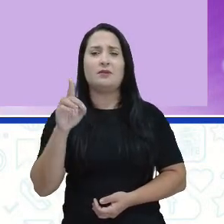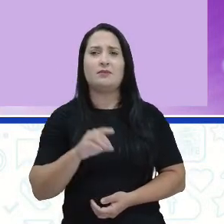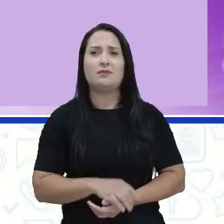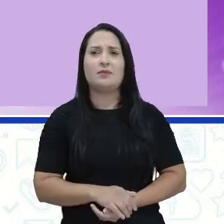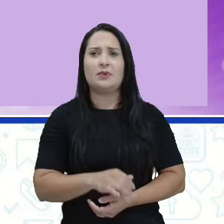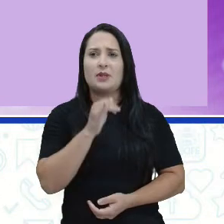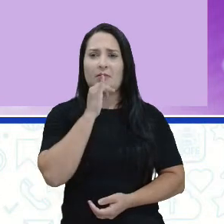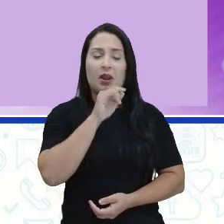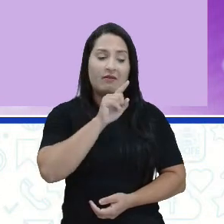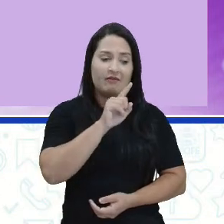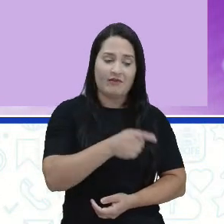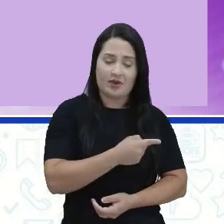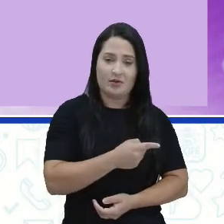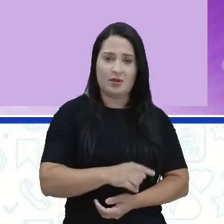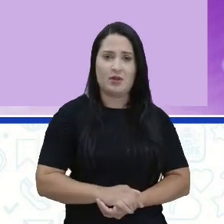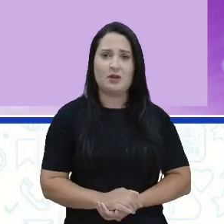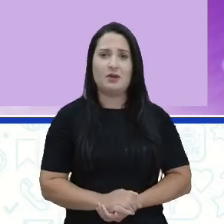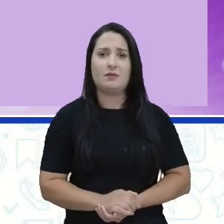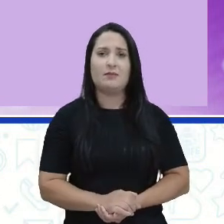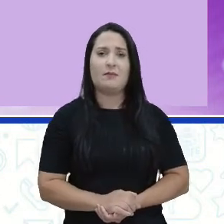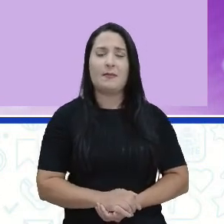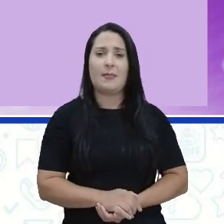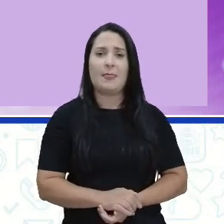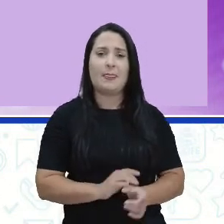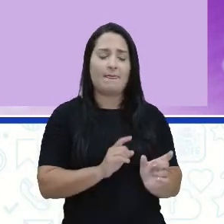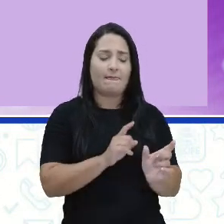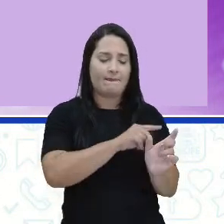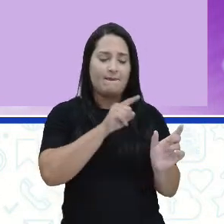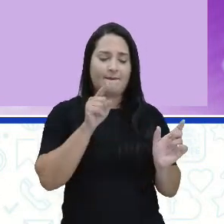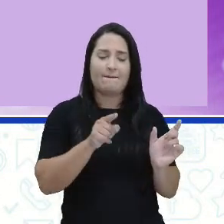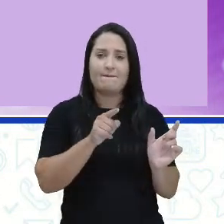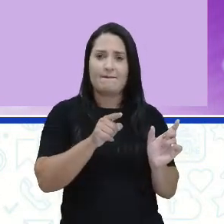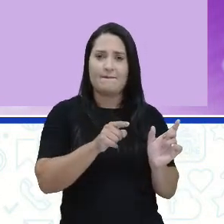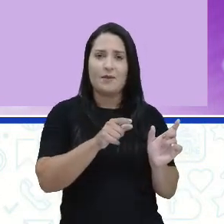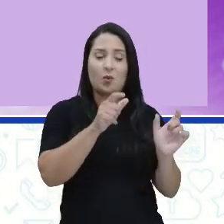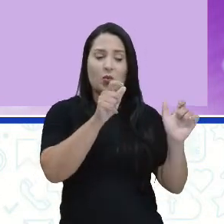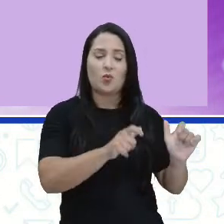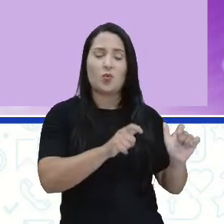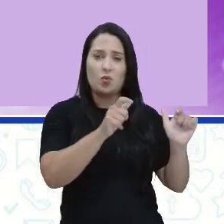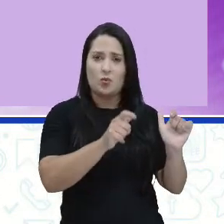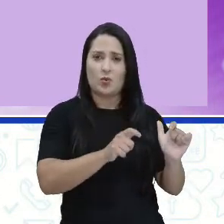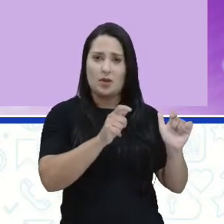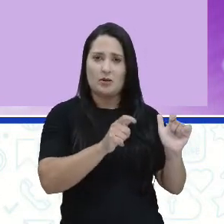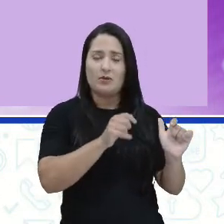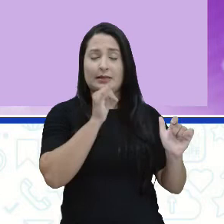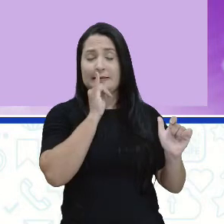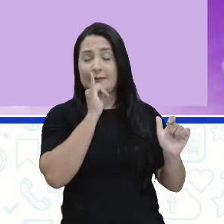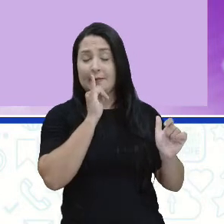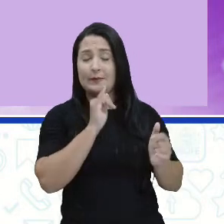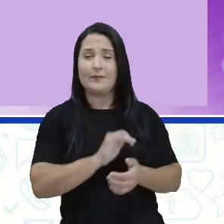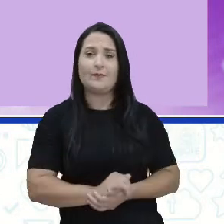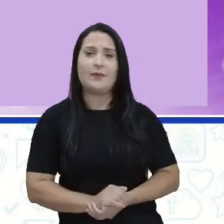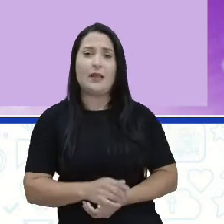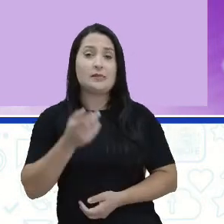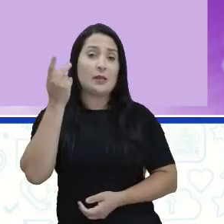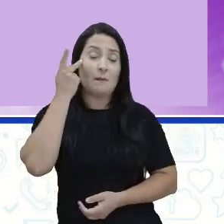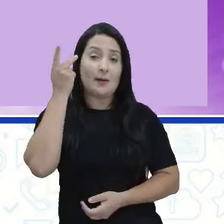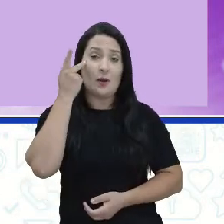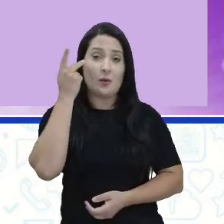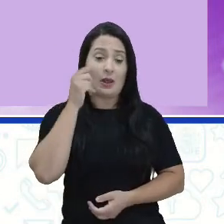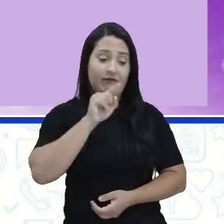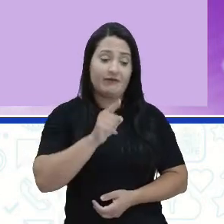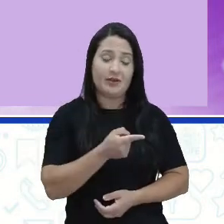a vírgula é colocada após o substantivo que indica o local como, por exemplo, né? São